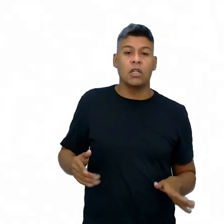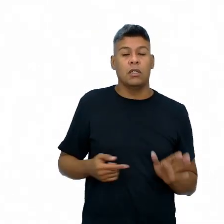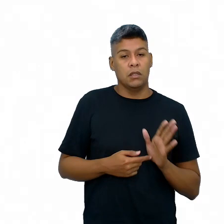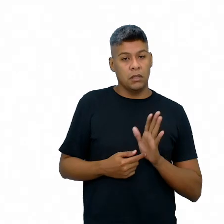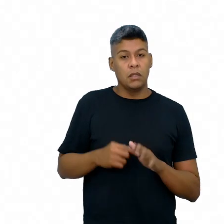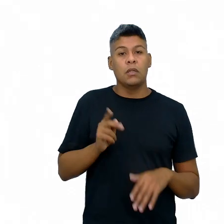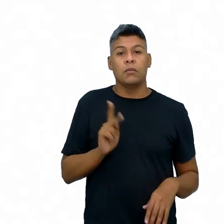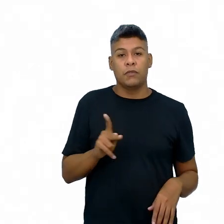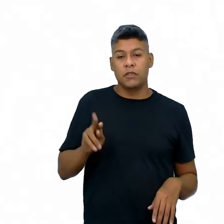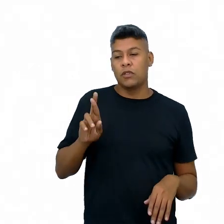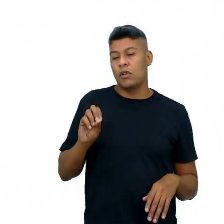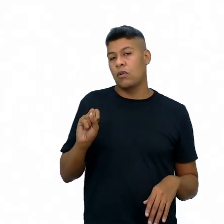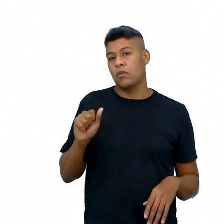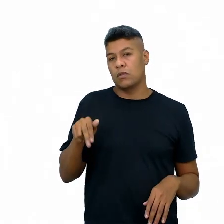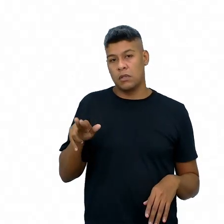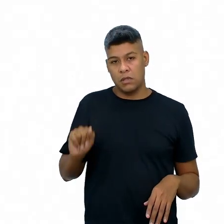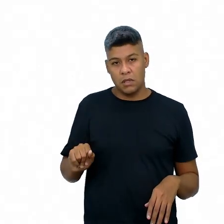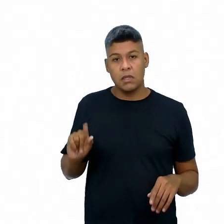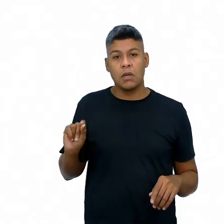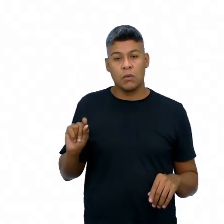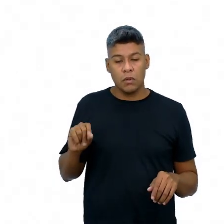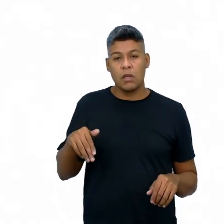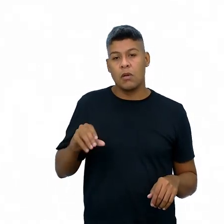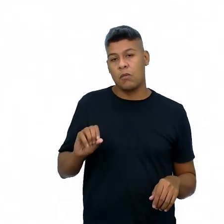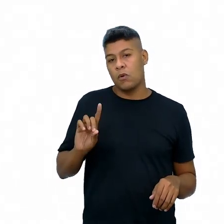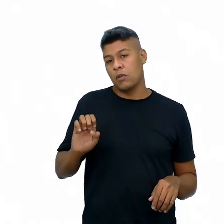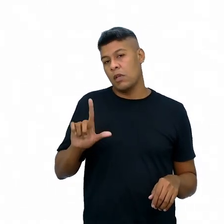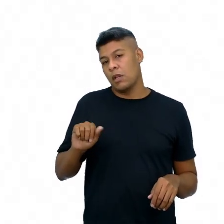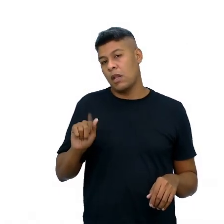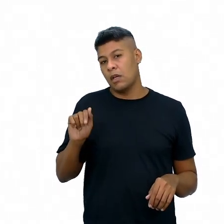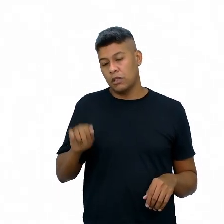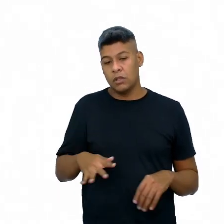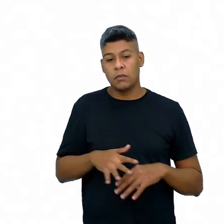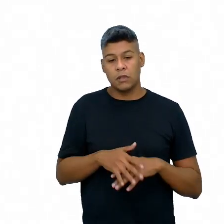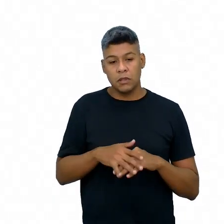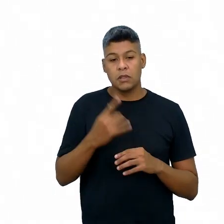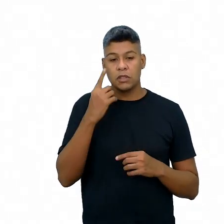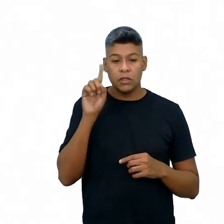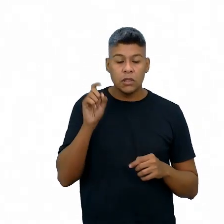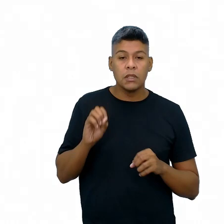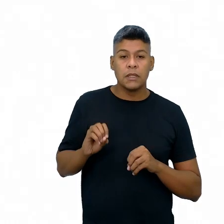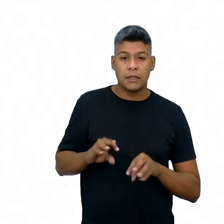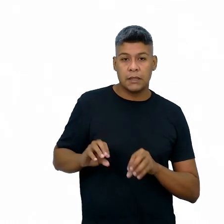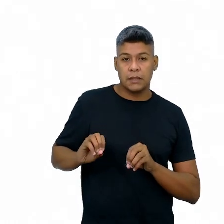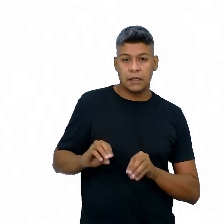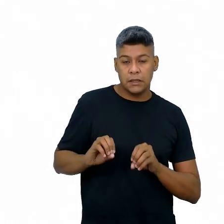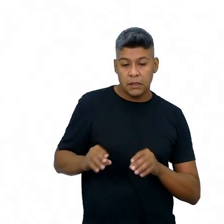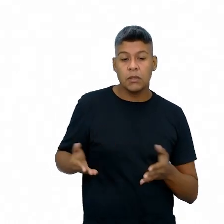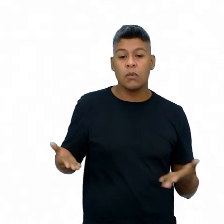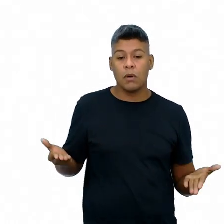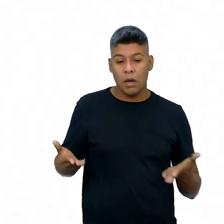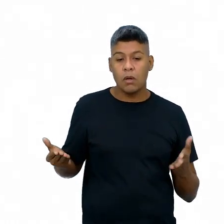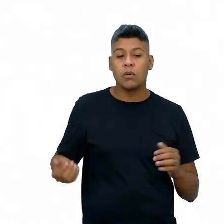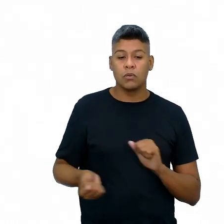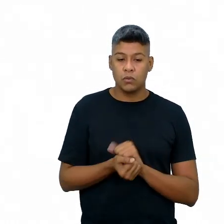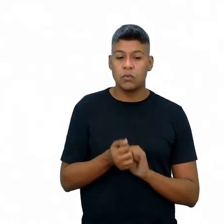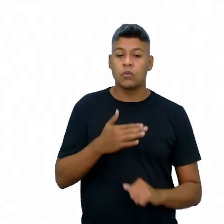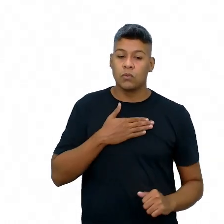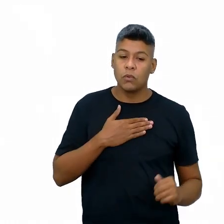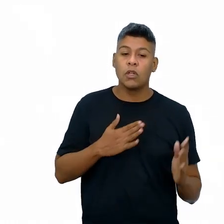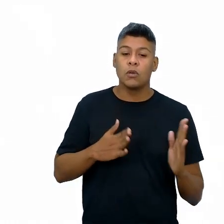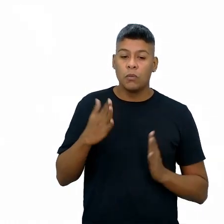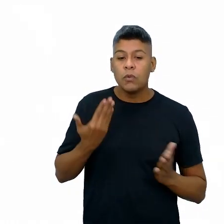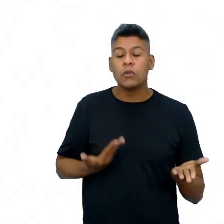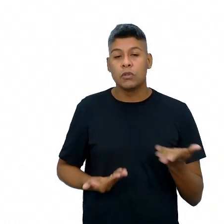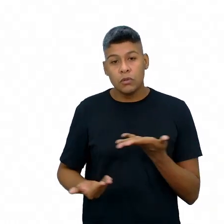com a professora Rosana, sobre a modelagem matemática como estratégia para o ensino, e agora comigo, nesse momento